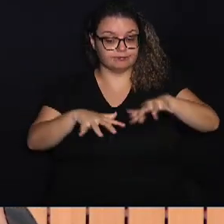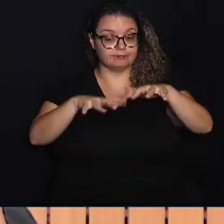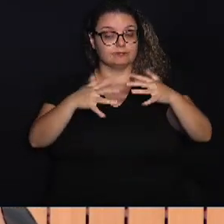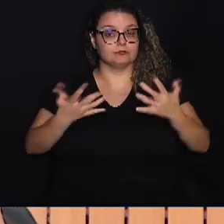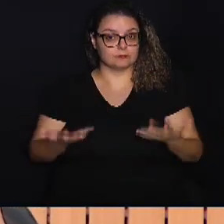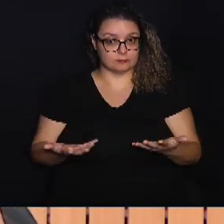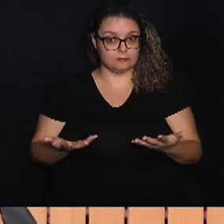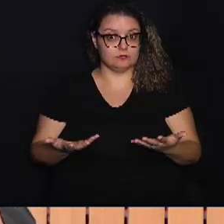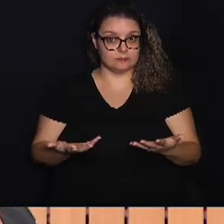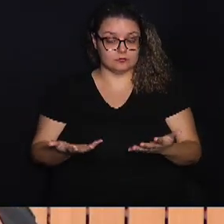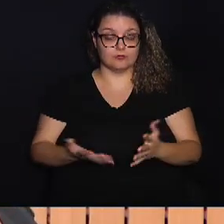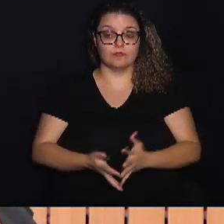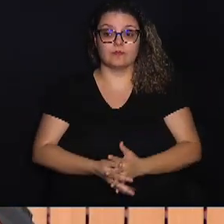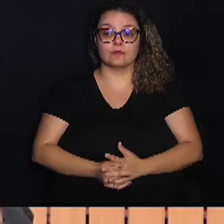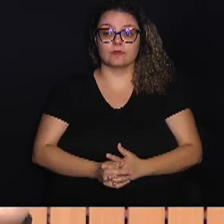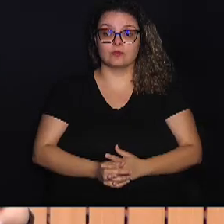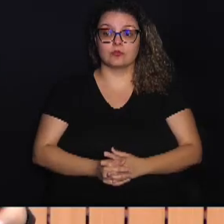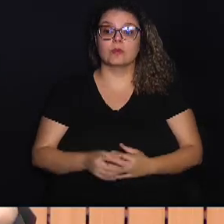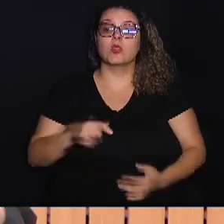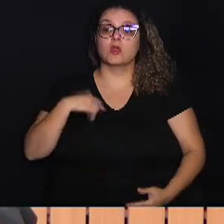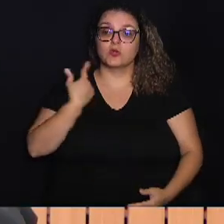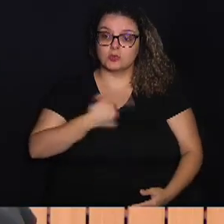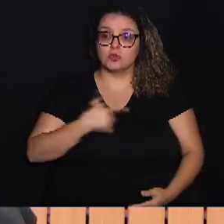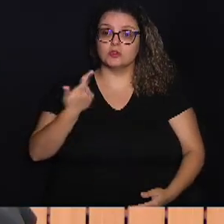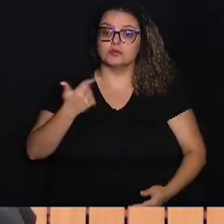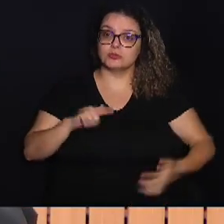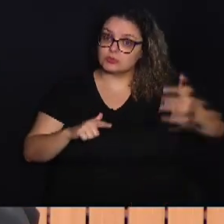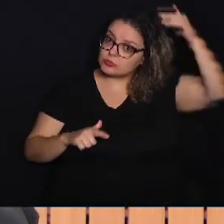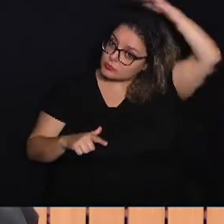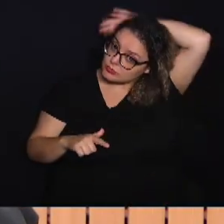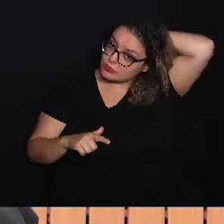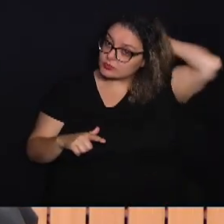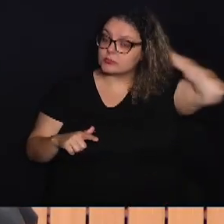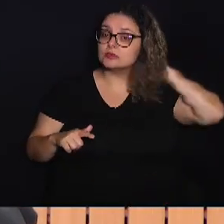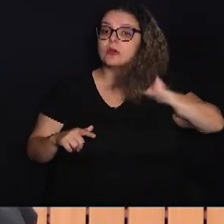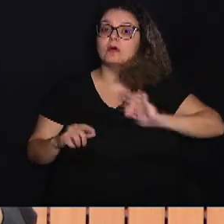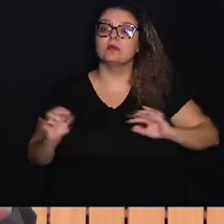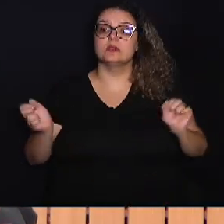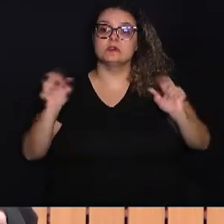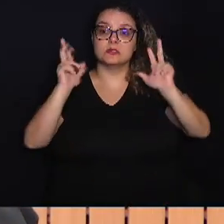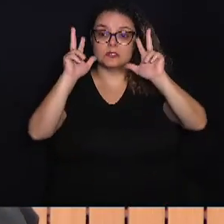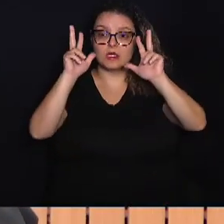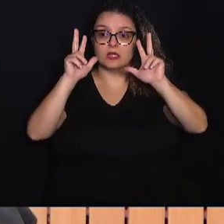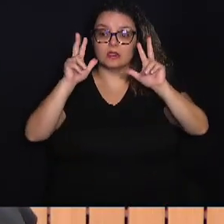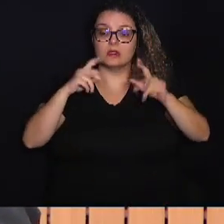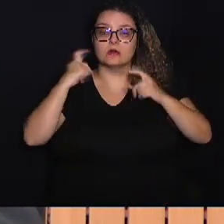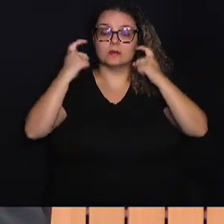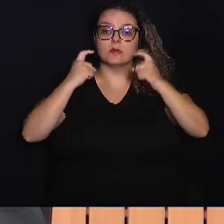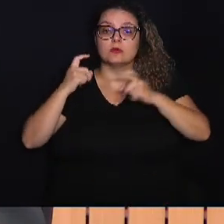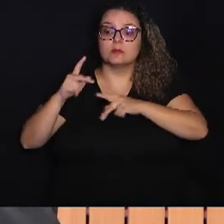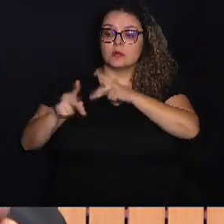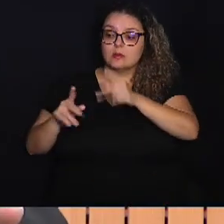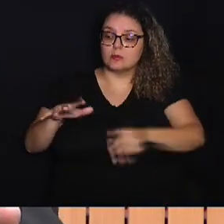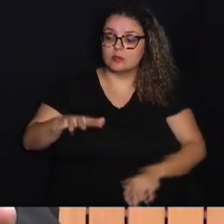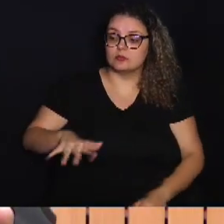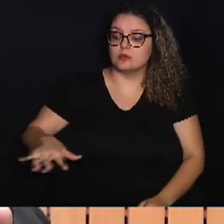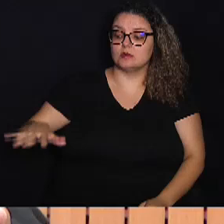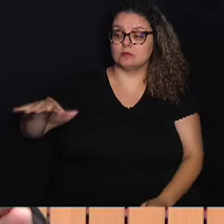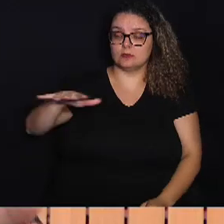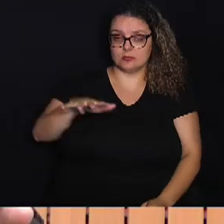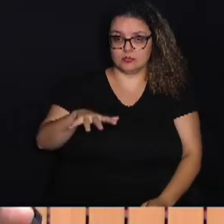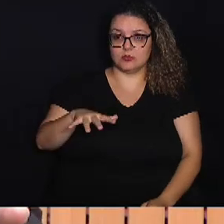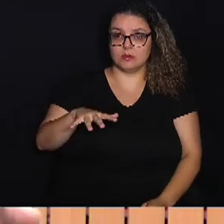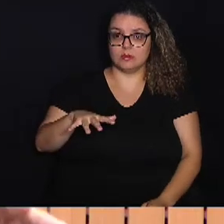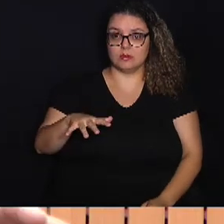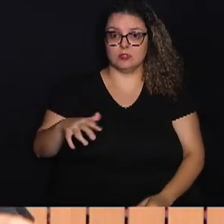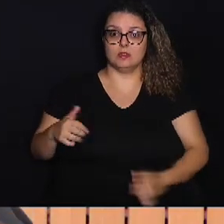Eh nós novamente trazemos aqui esse Alerta essa preocupação que é de toda aquela população aquele conjunto de moradores